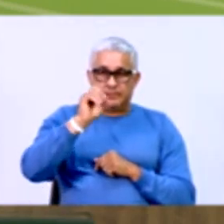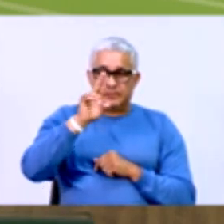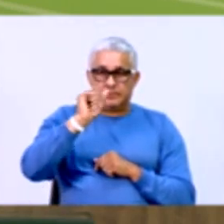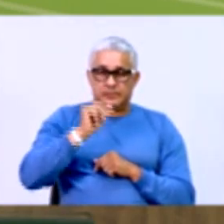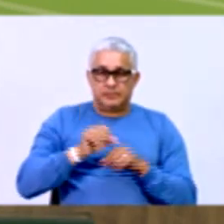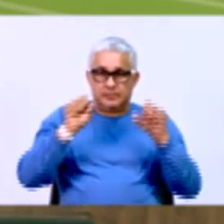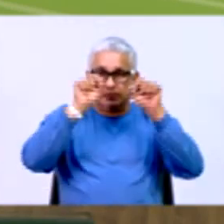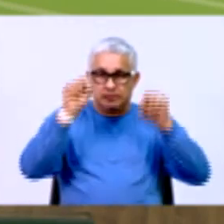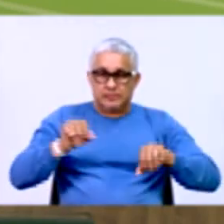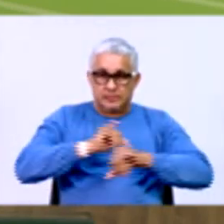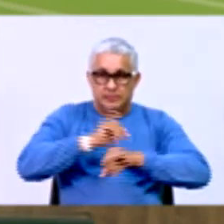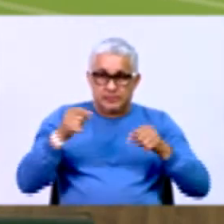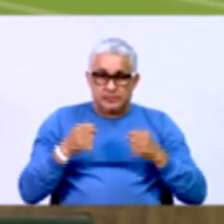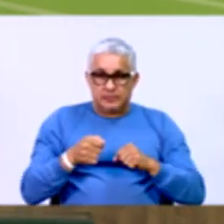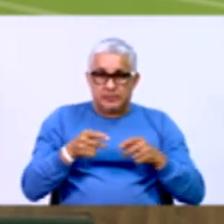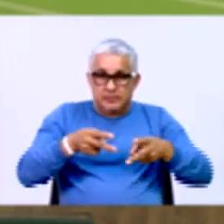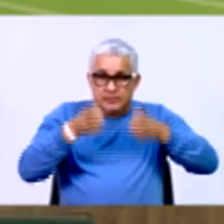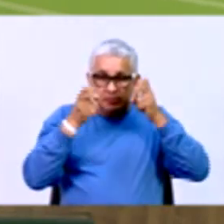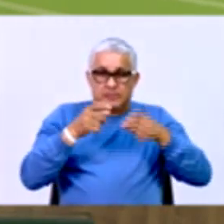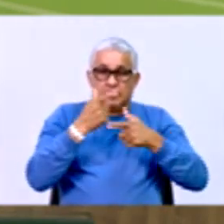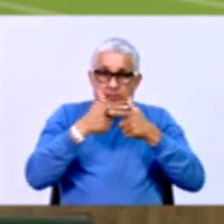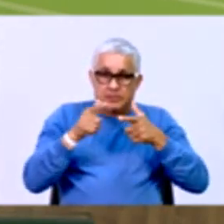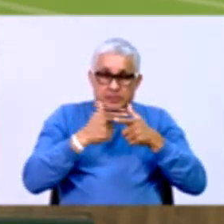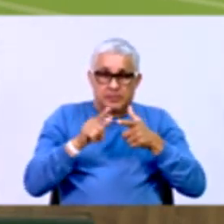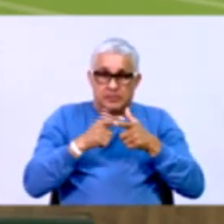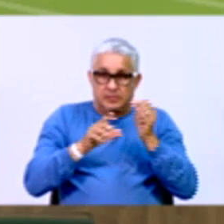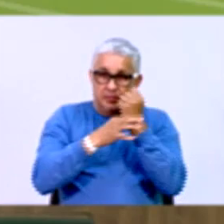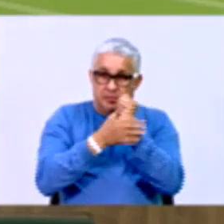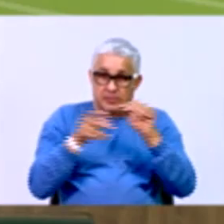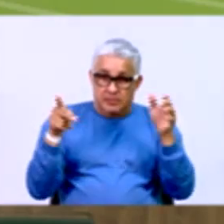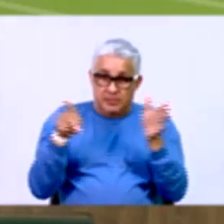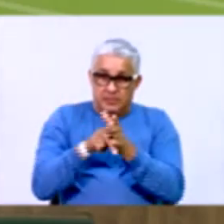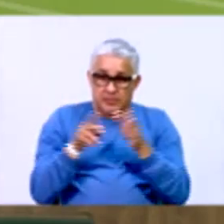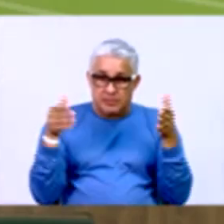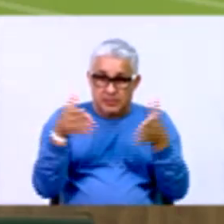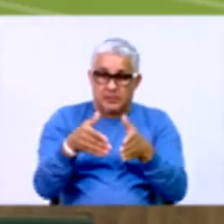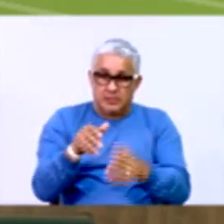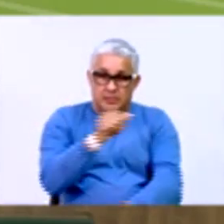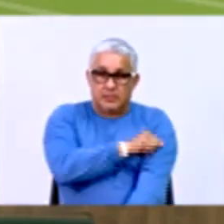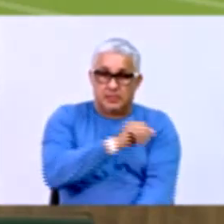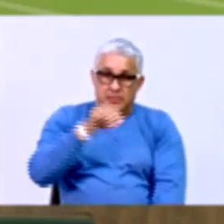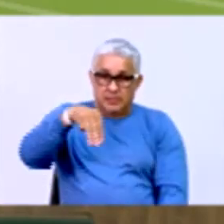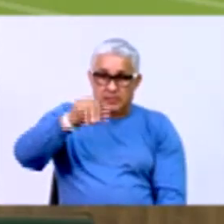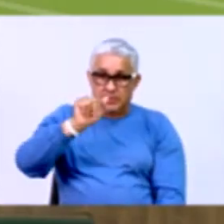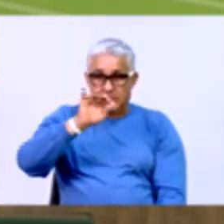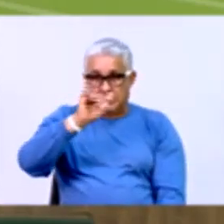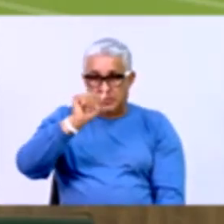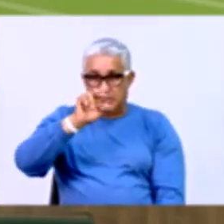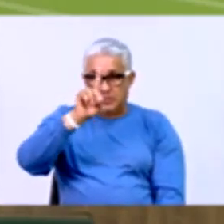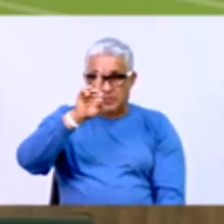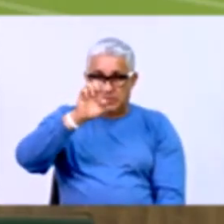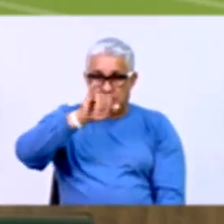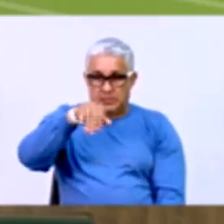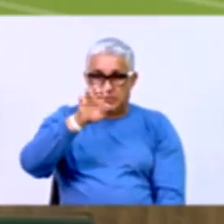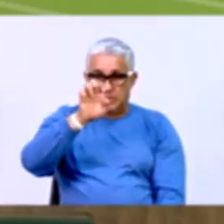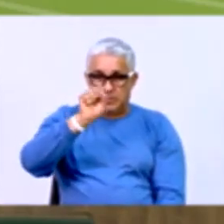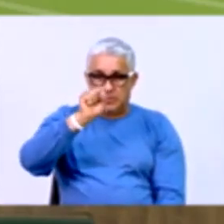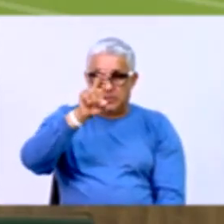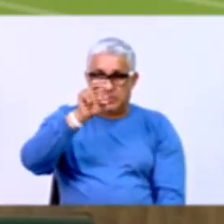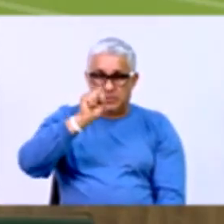informação deve identificar problemas potenciais de segurança. Aluna Maria de Jesus, perfeito aí, aluna.